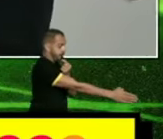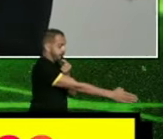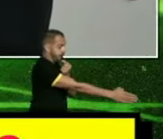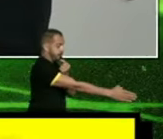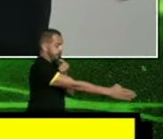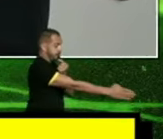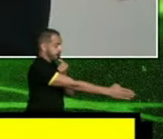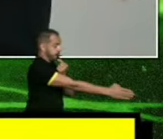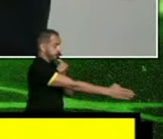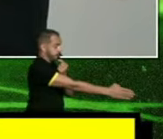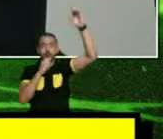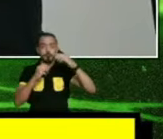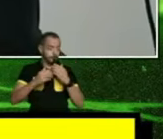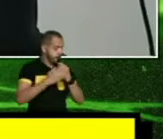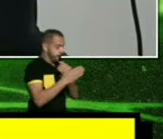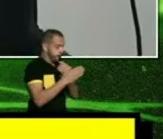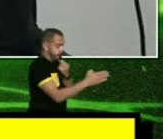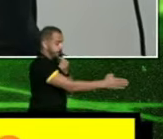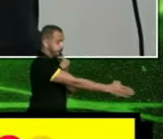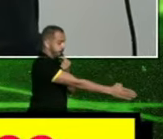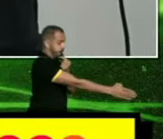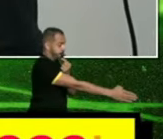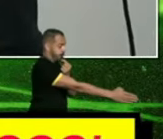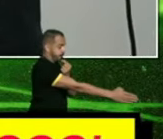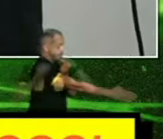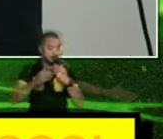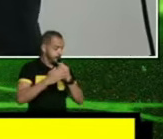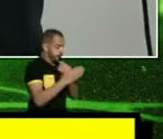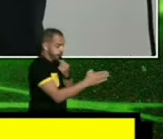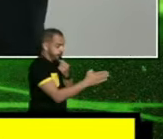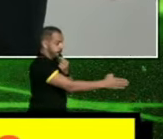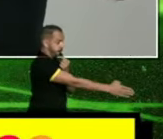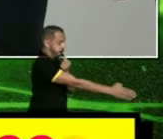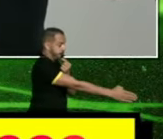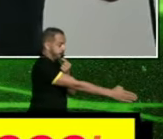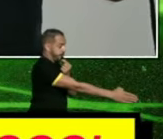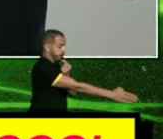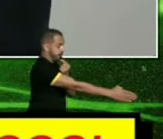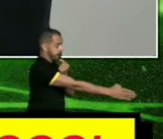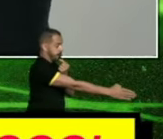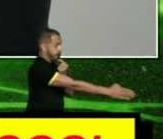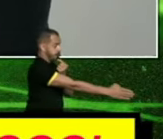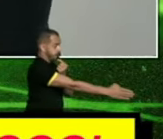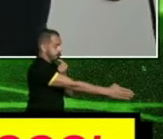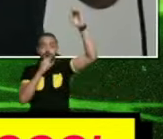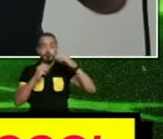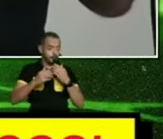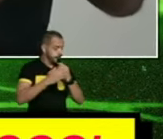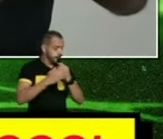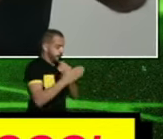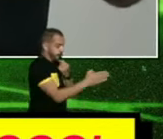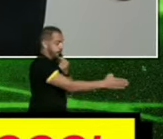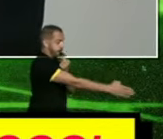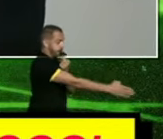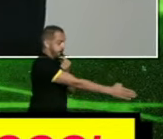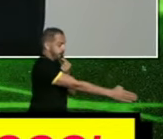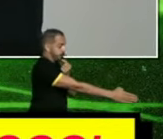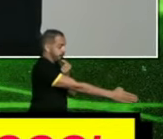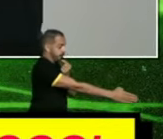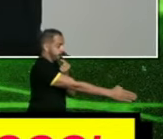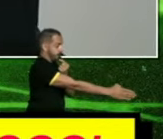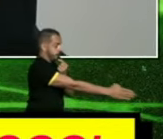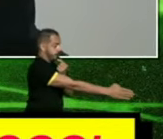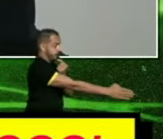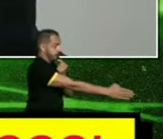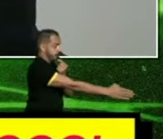buscar aí sim com as mudanças do larcamon corrigiu e o Cruzeiro empata empata o jogo aqui